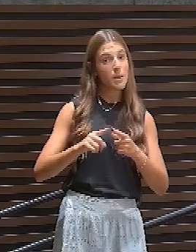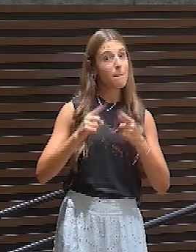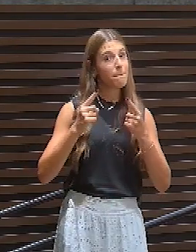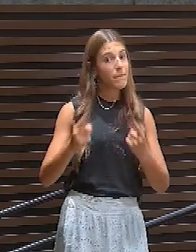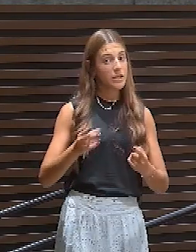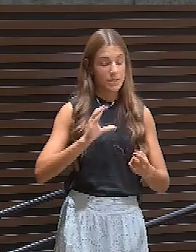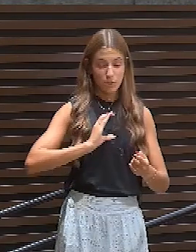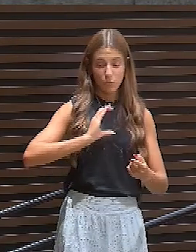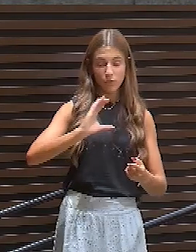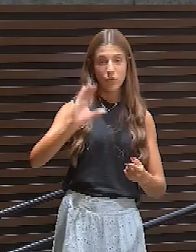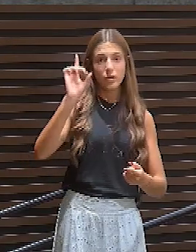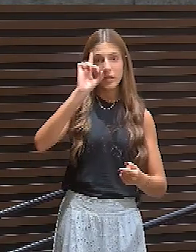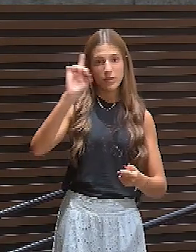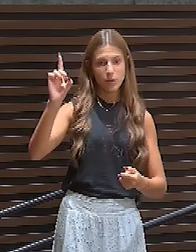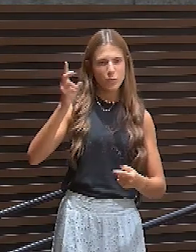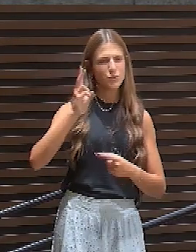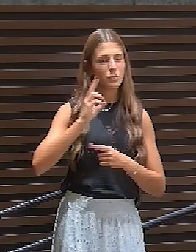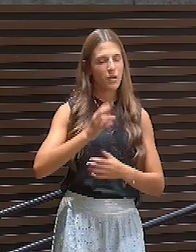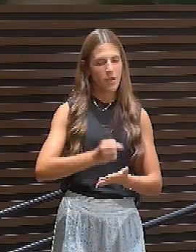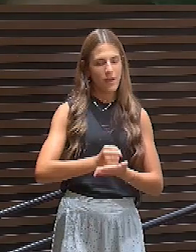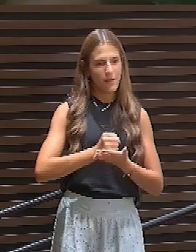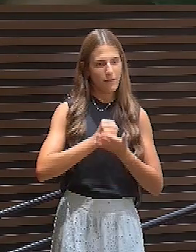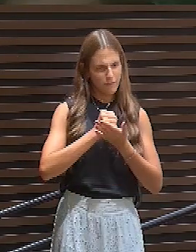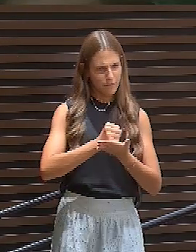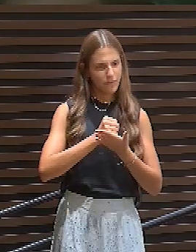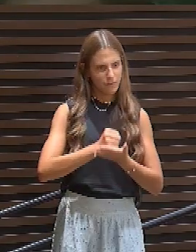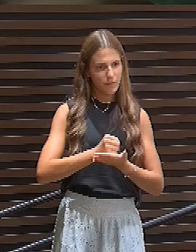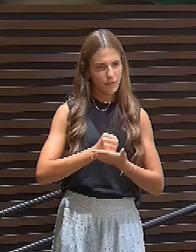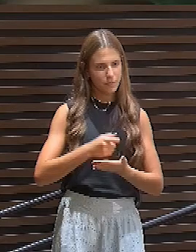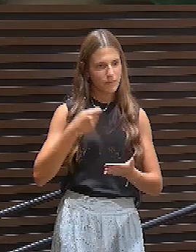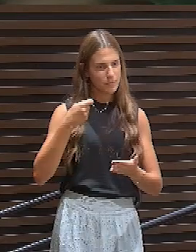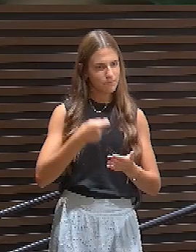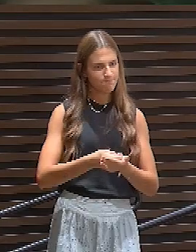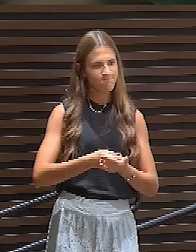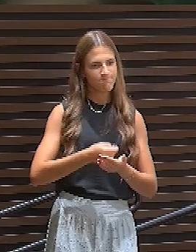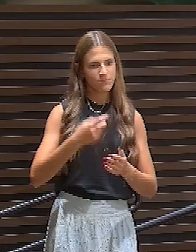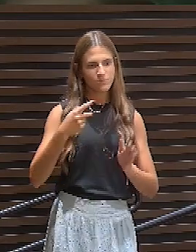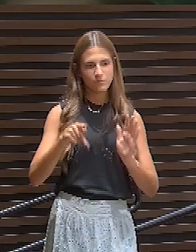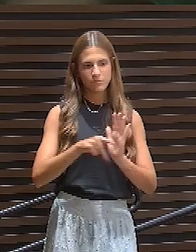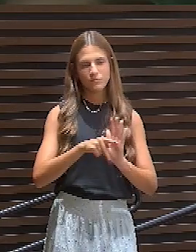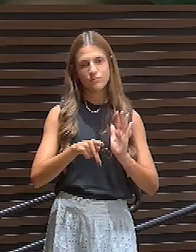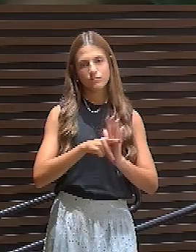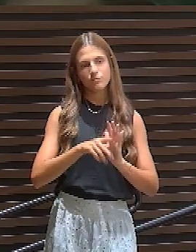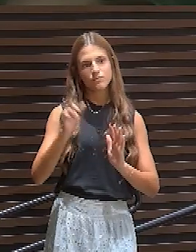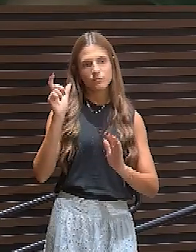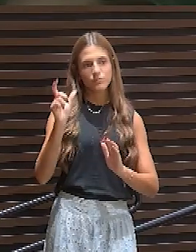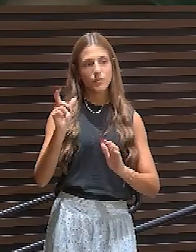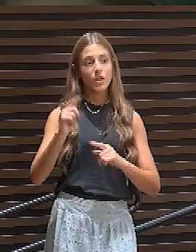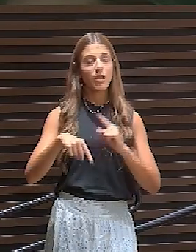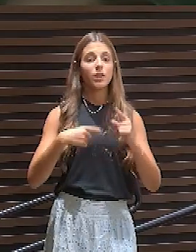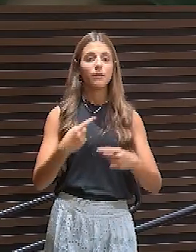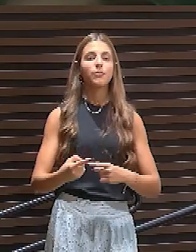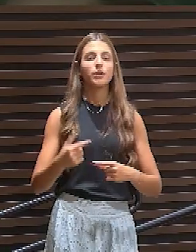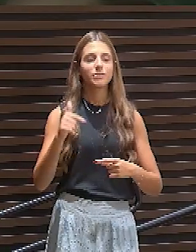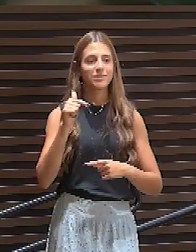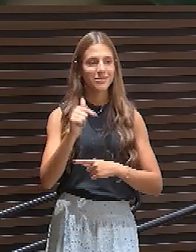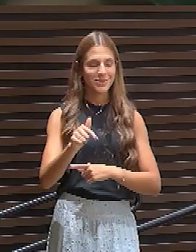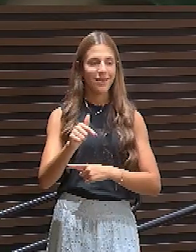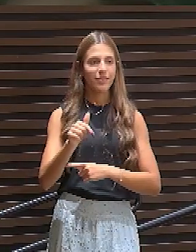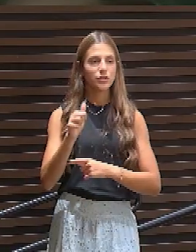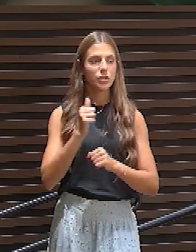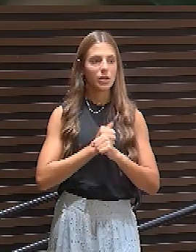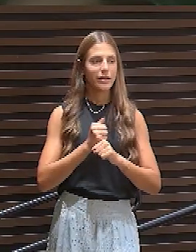manteria a sua palavra. Depois de 7 anos de fracasso aparente, ele batizou o seu